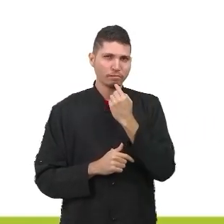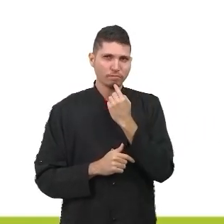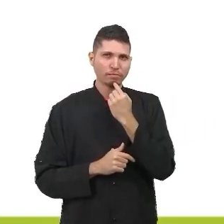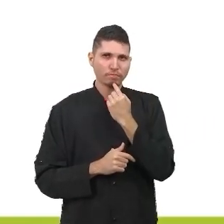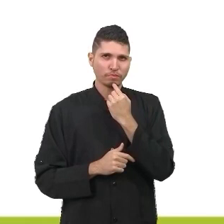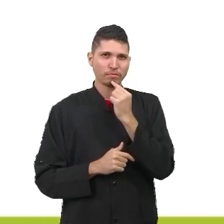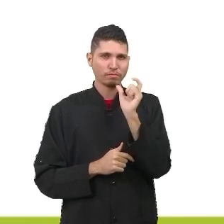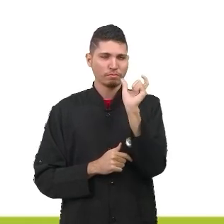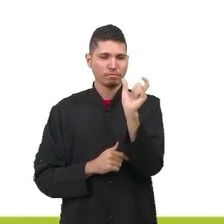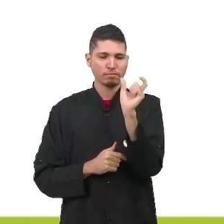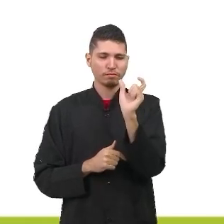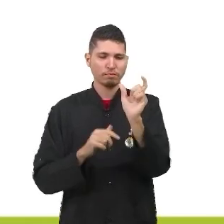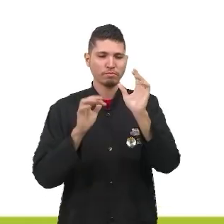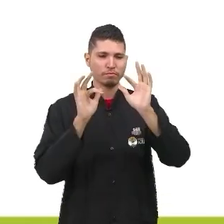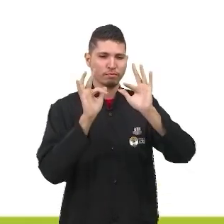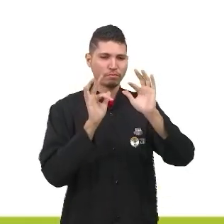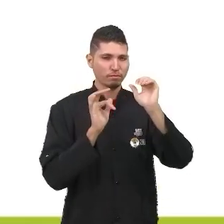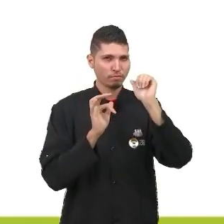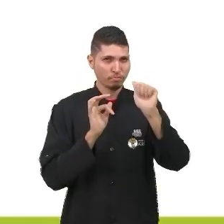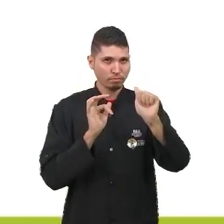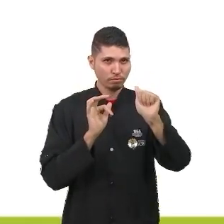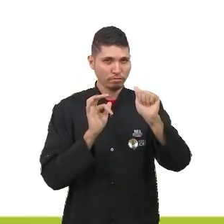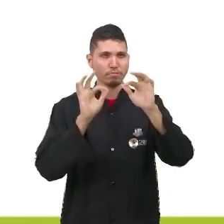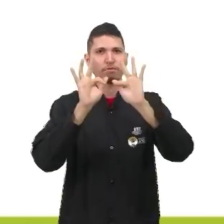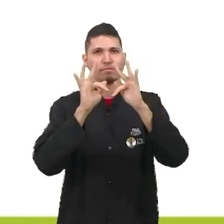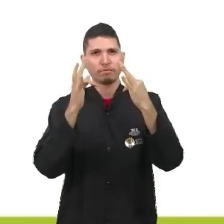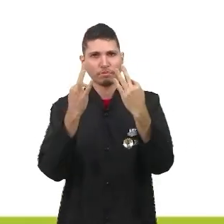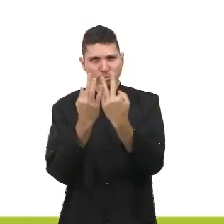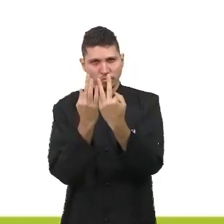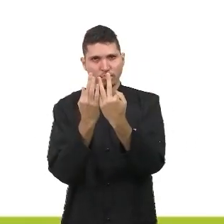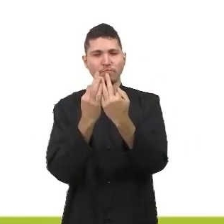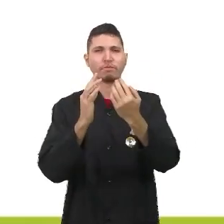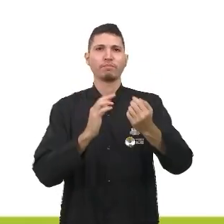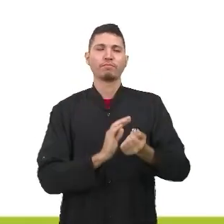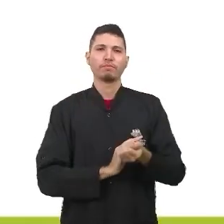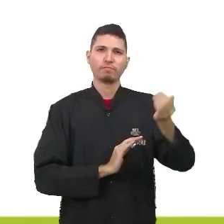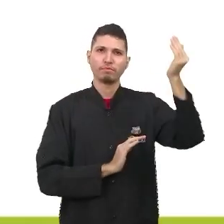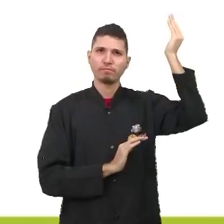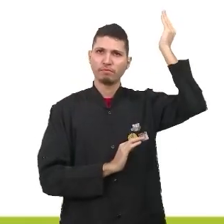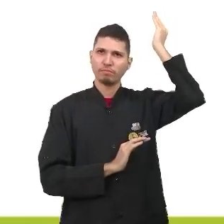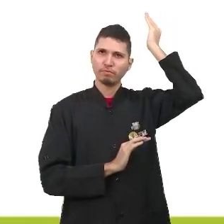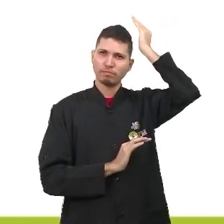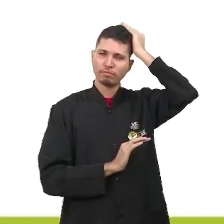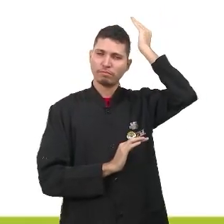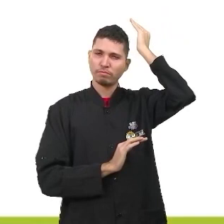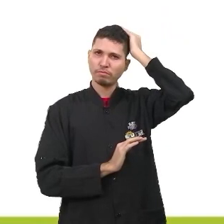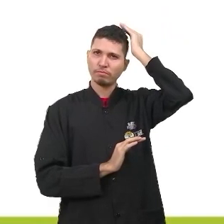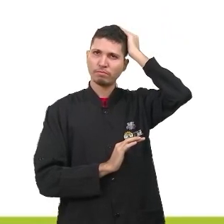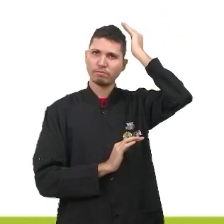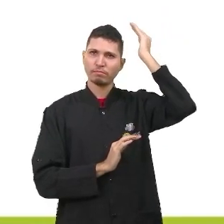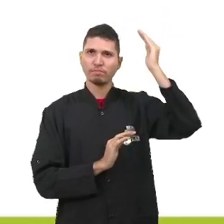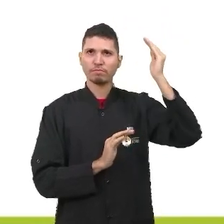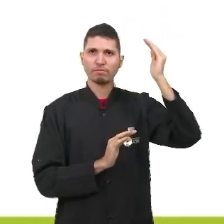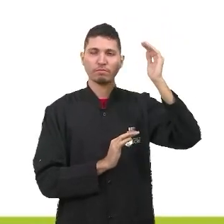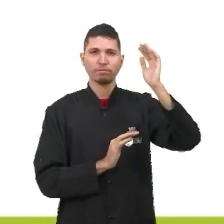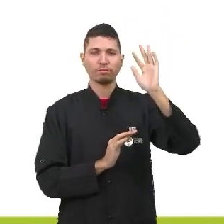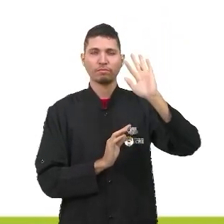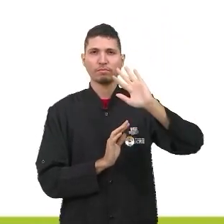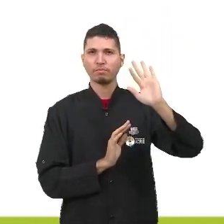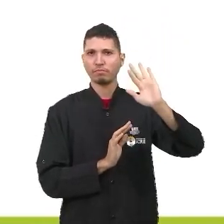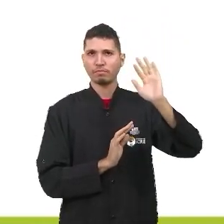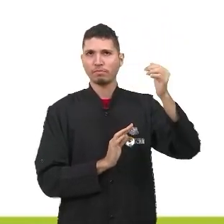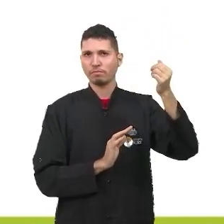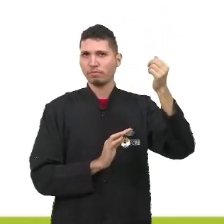A Família, de Tarsila do Amaral, né, que eu olho sobre a tela. Vocês podem perceber que Tarsila usava muitas